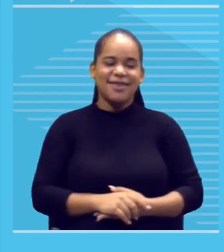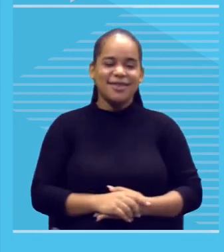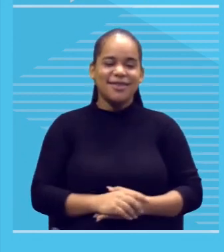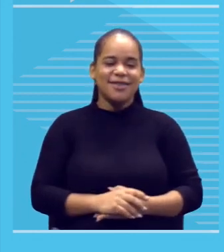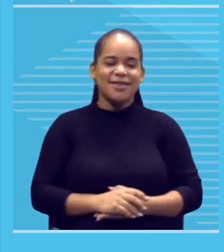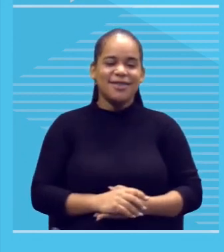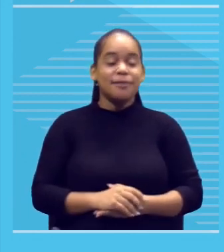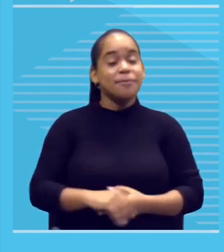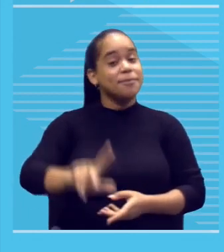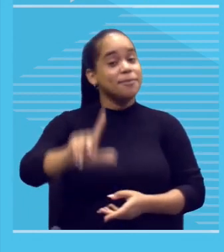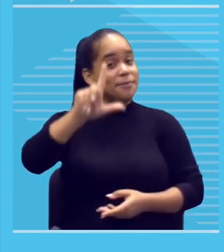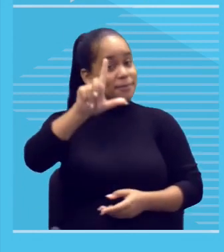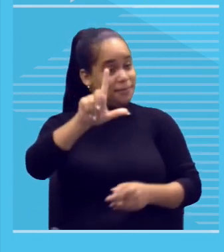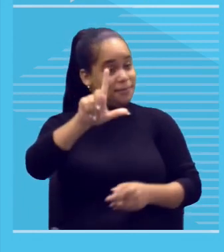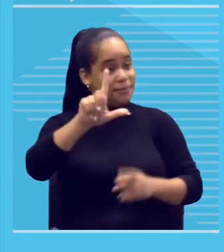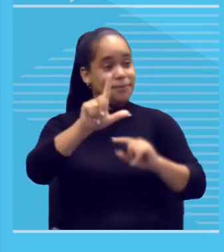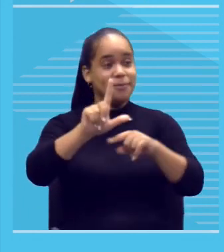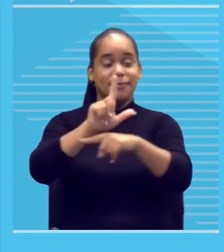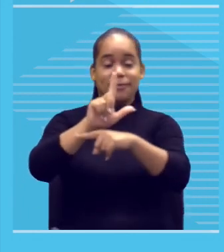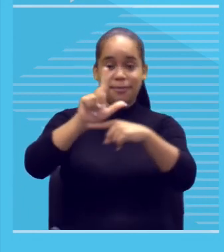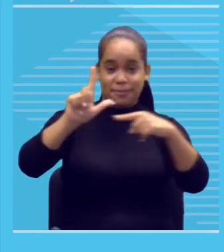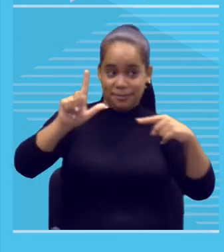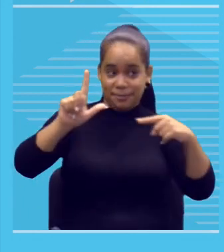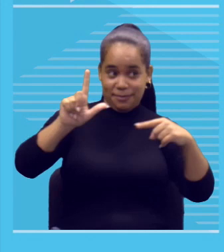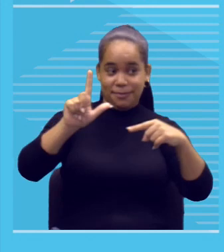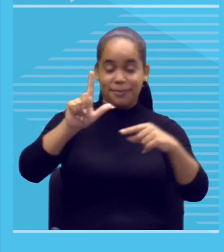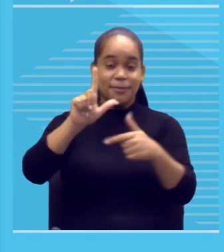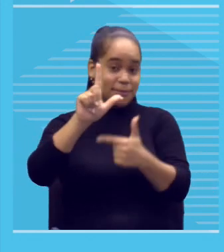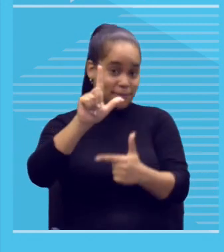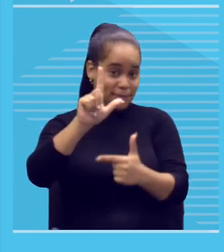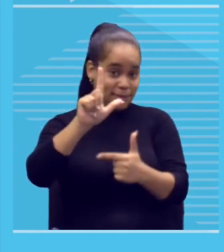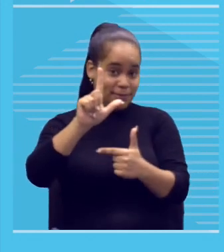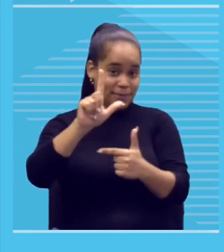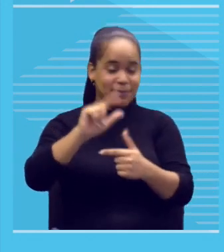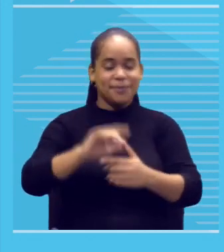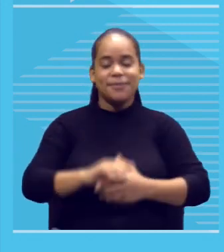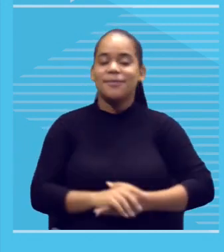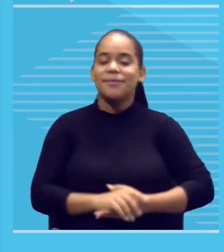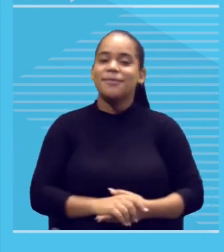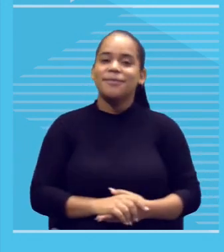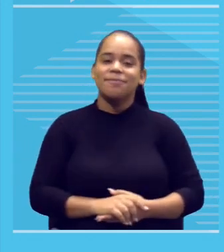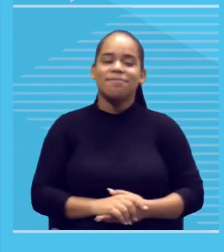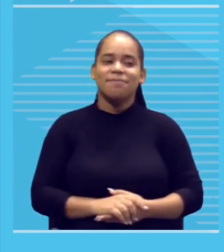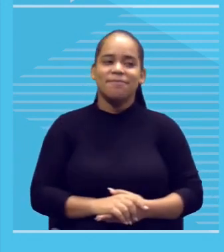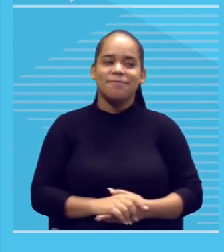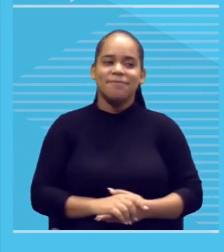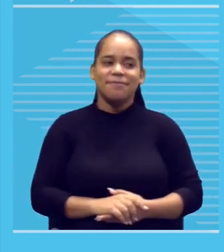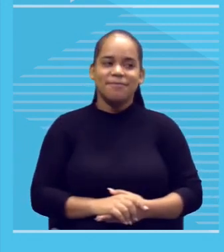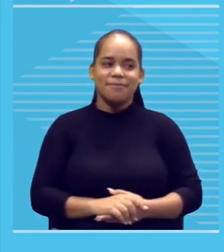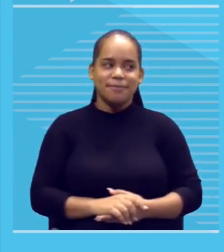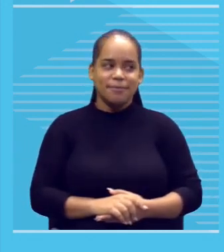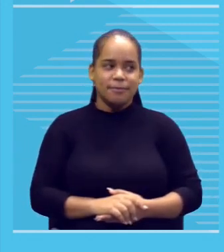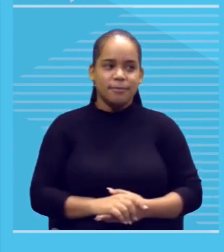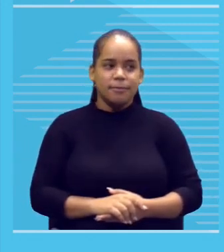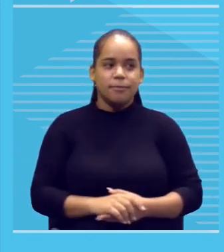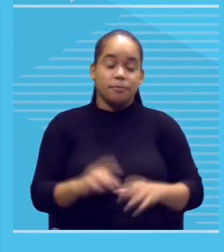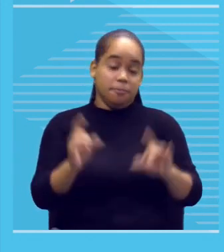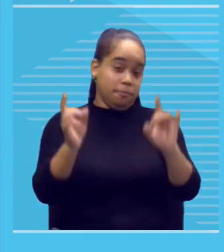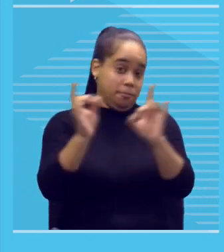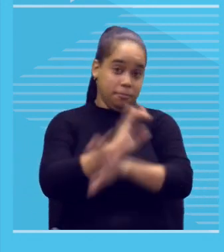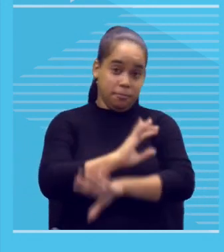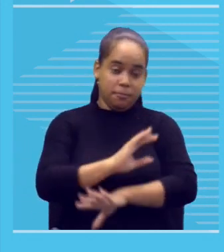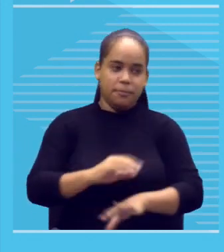L sobre dois Olha aí acabou pai